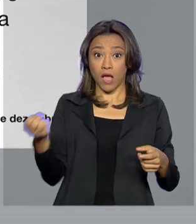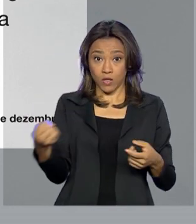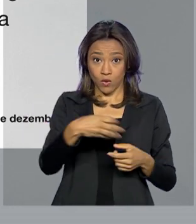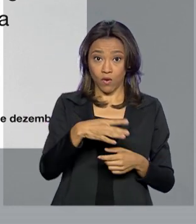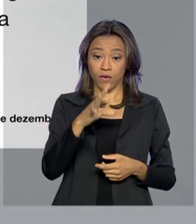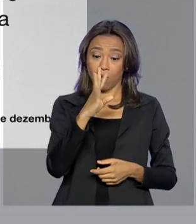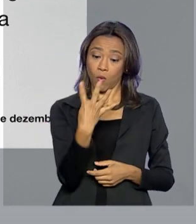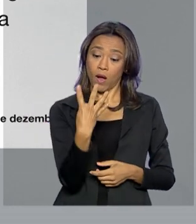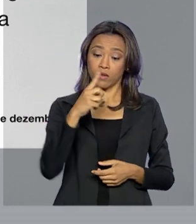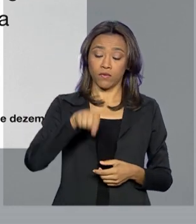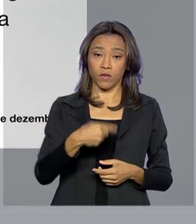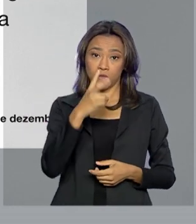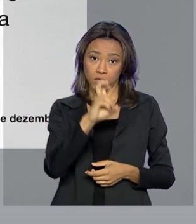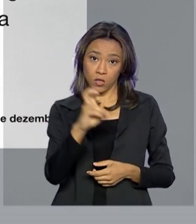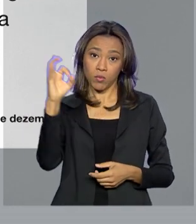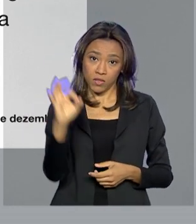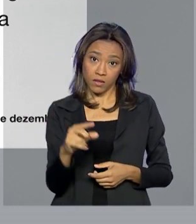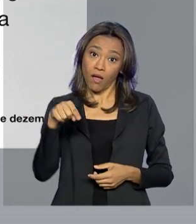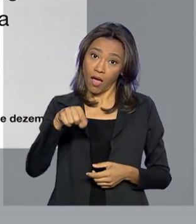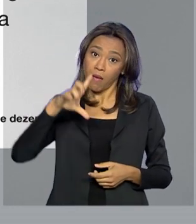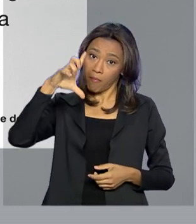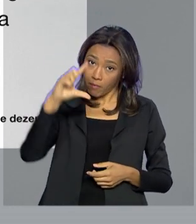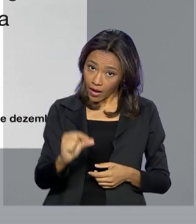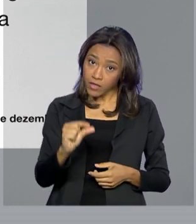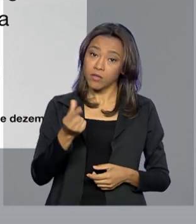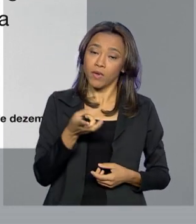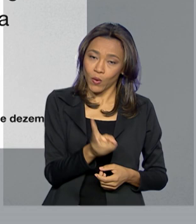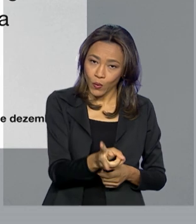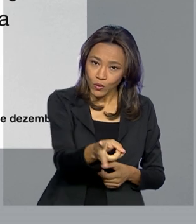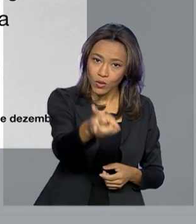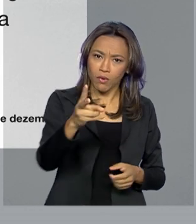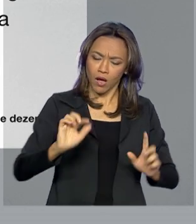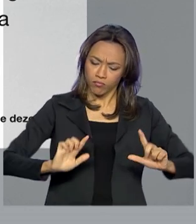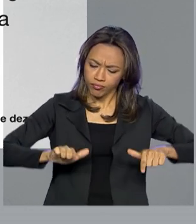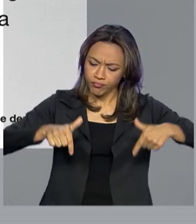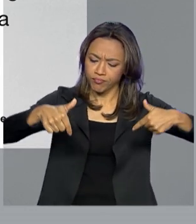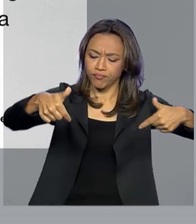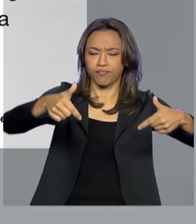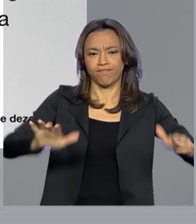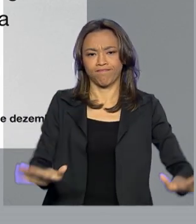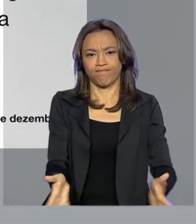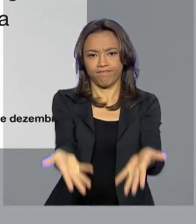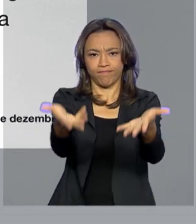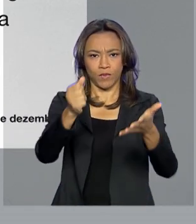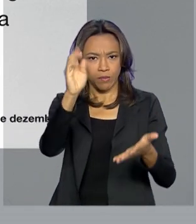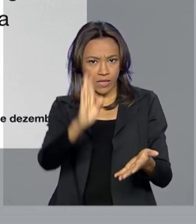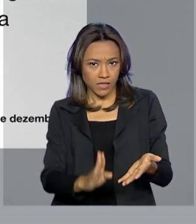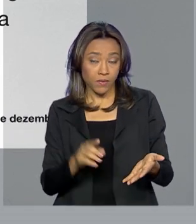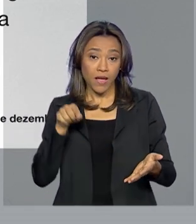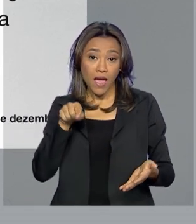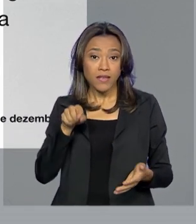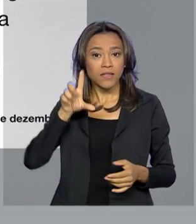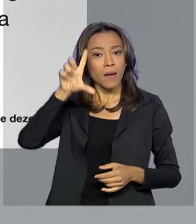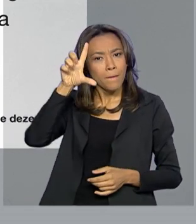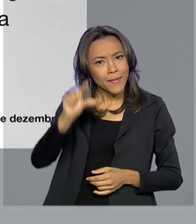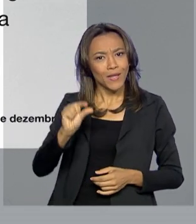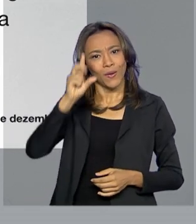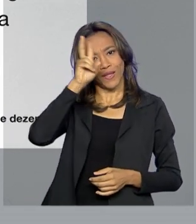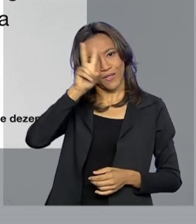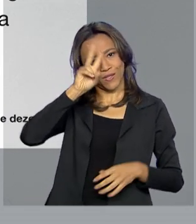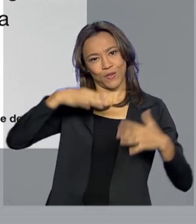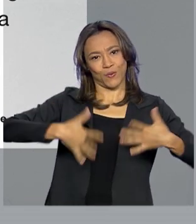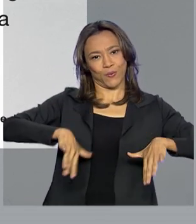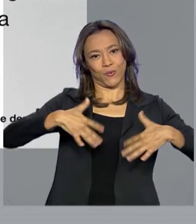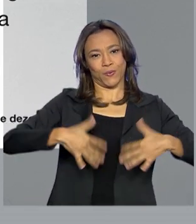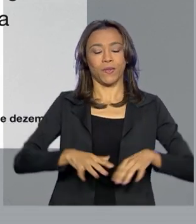é suficientemente baixa para continuar impulsionando o crescimento do brasil essa é a menor taxa da história